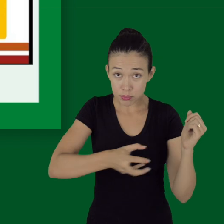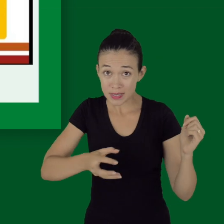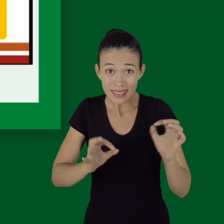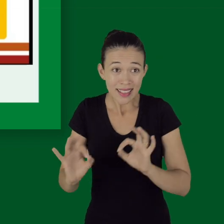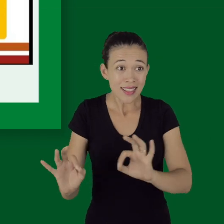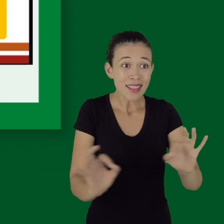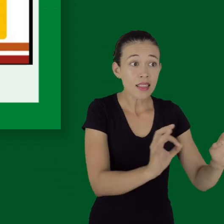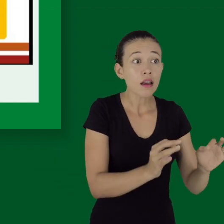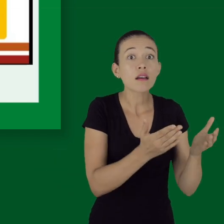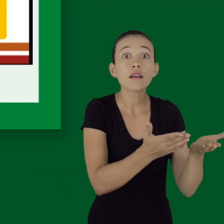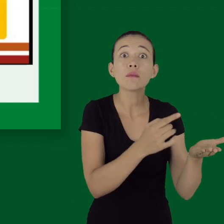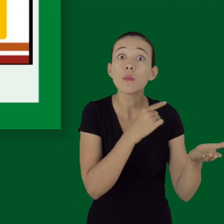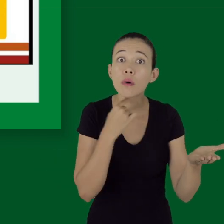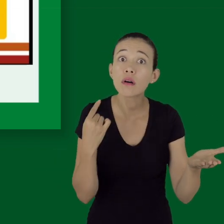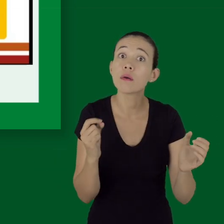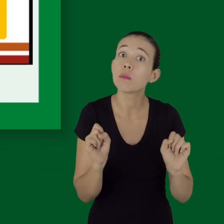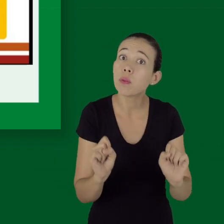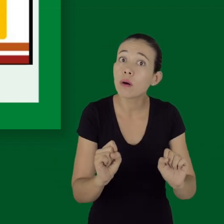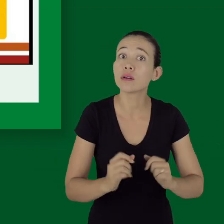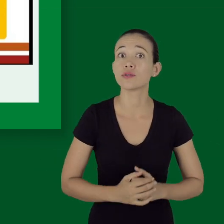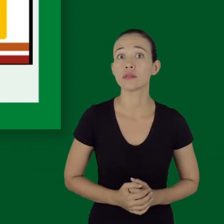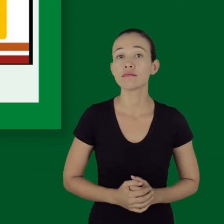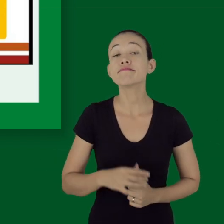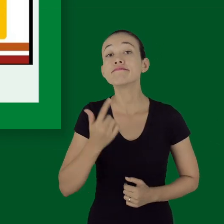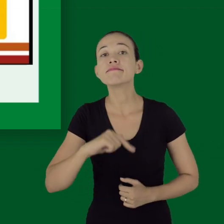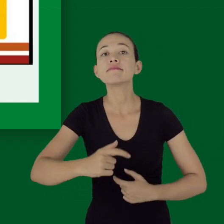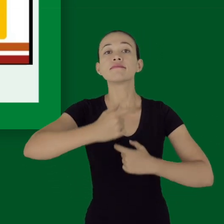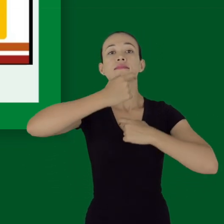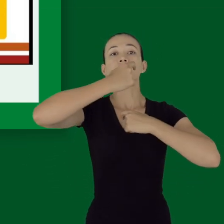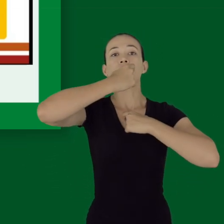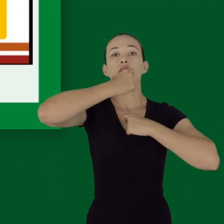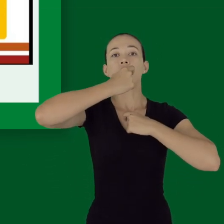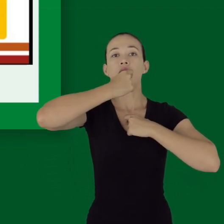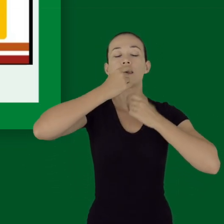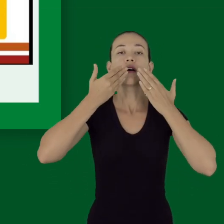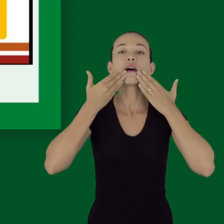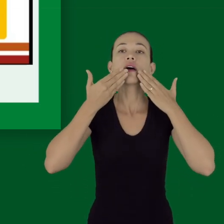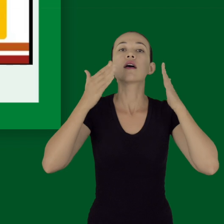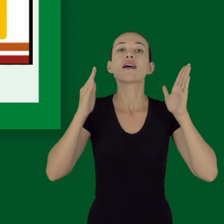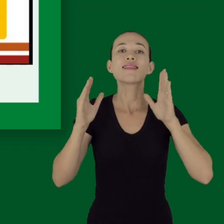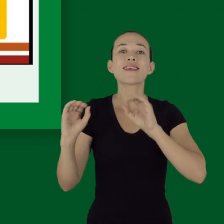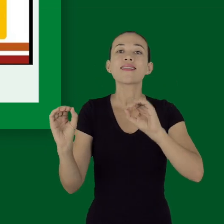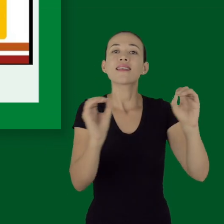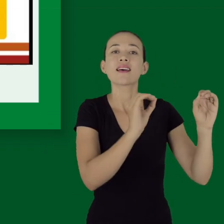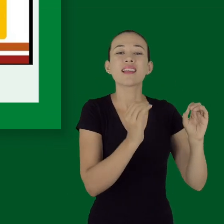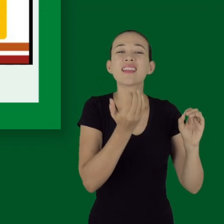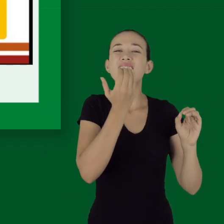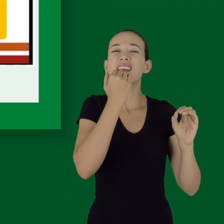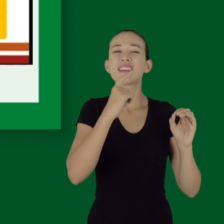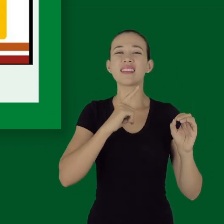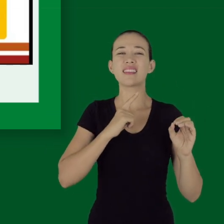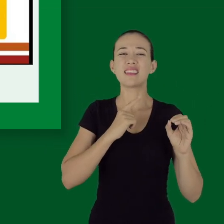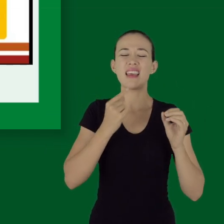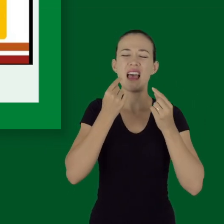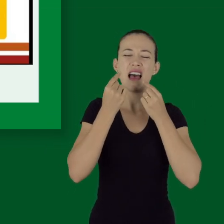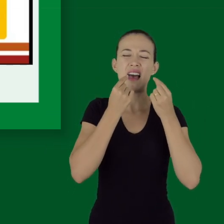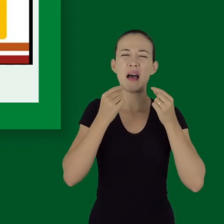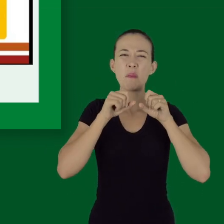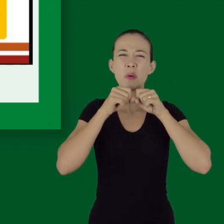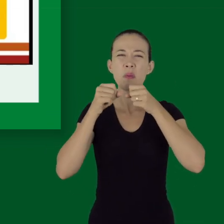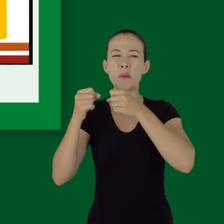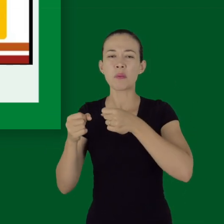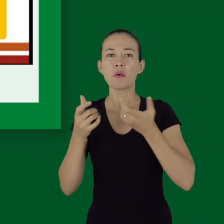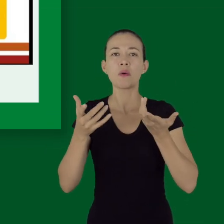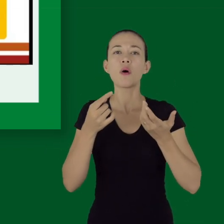retiro, se eu não, não contenho esse sangramento, ele pode comprometer, né, essa